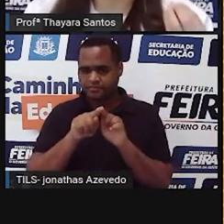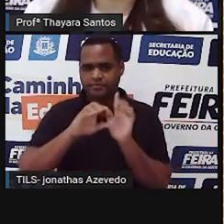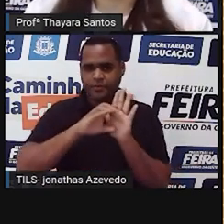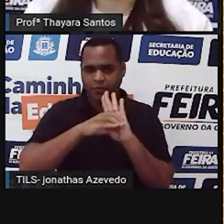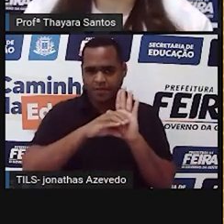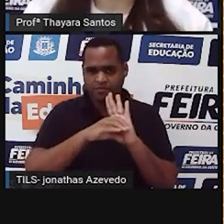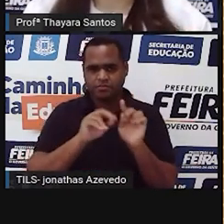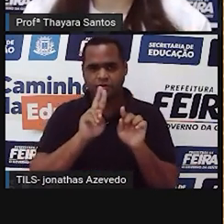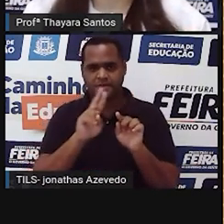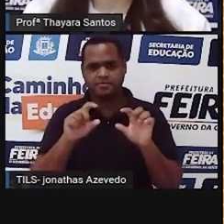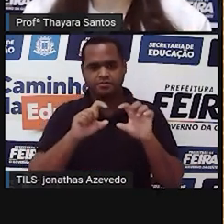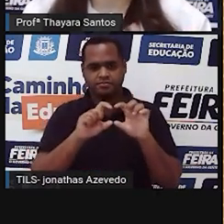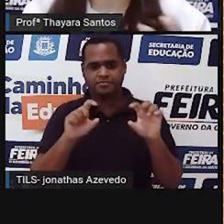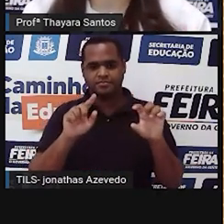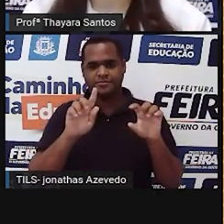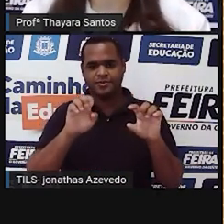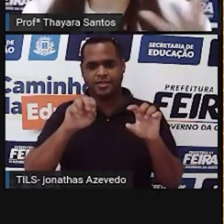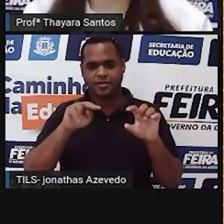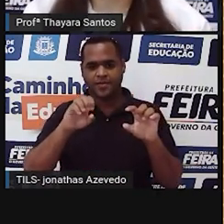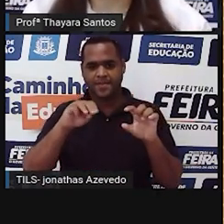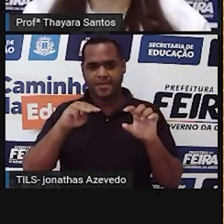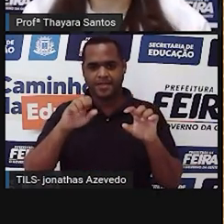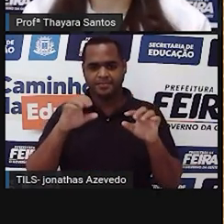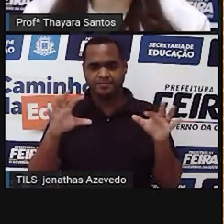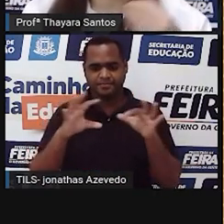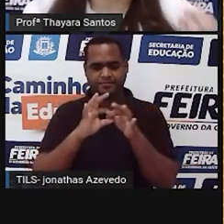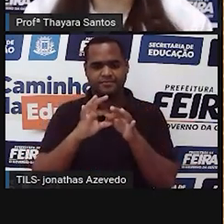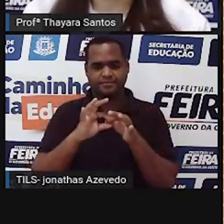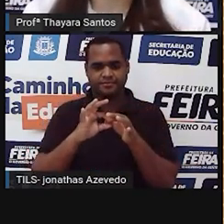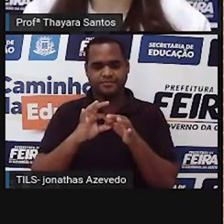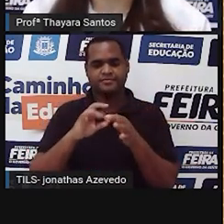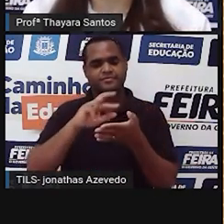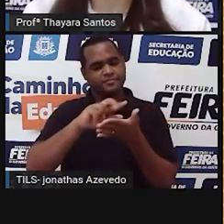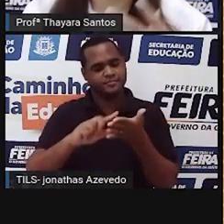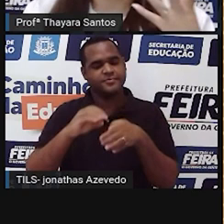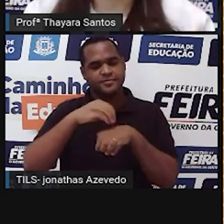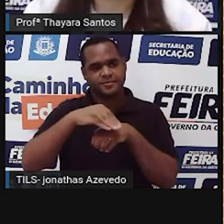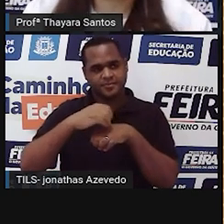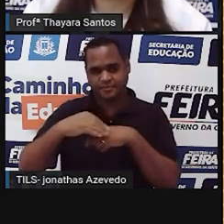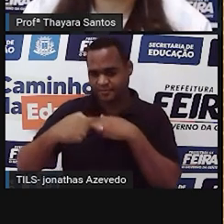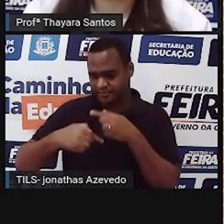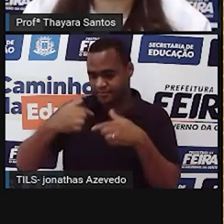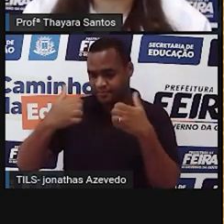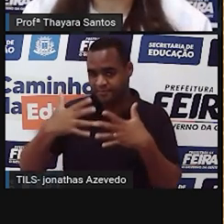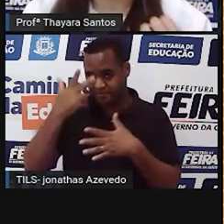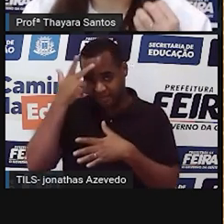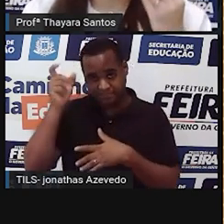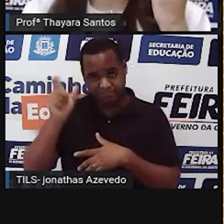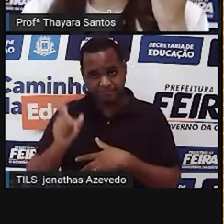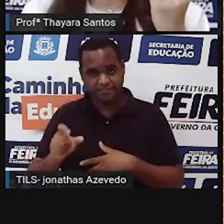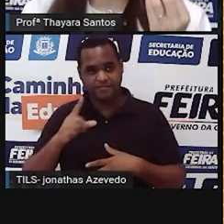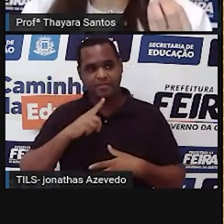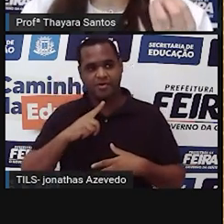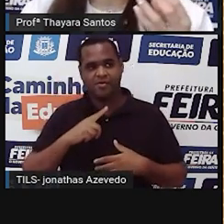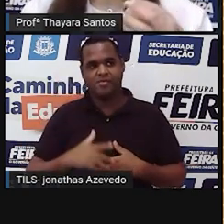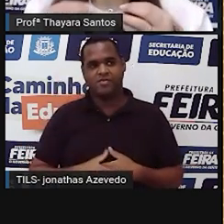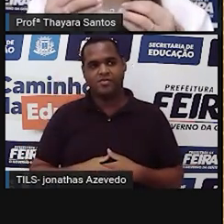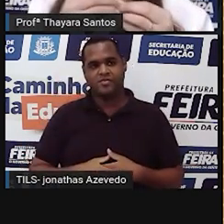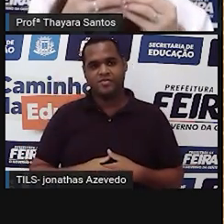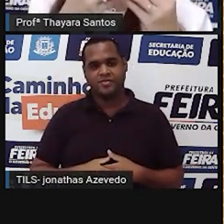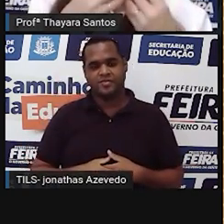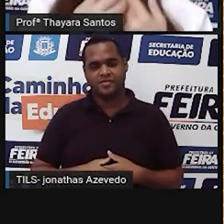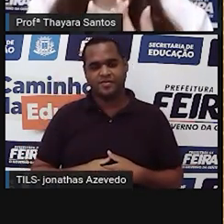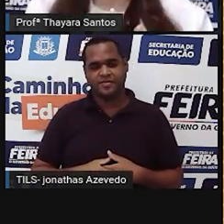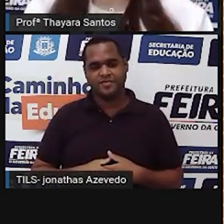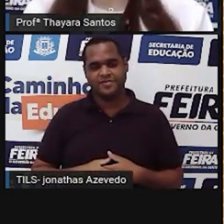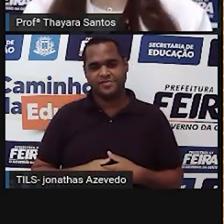que é genoma? Genoma é o conjunto de todas as toda a informação genética daquele indivíduo. Então,